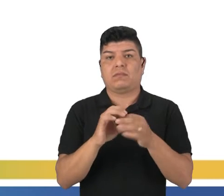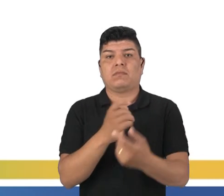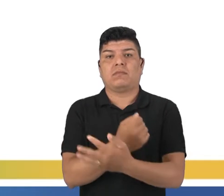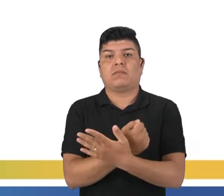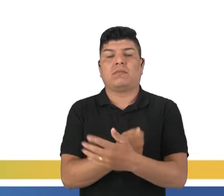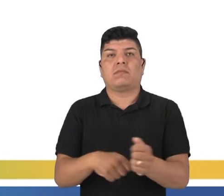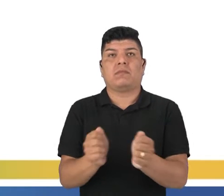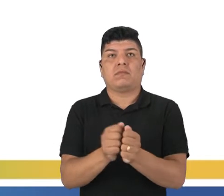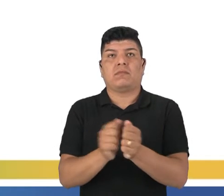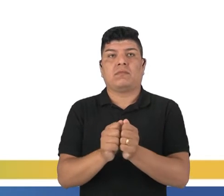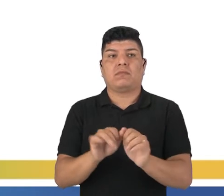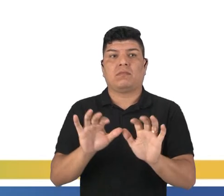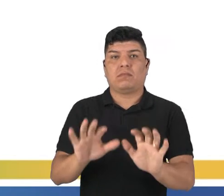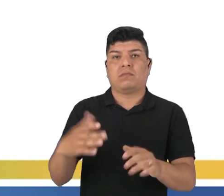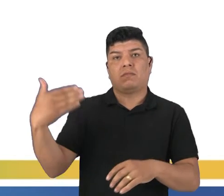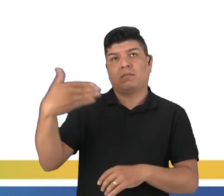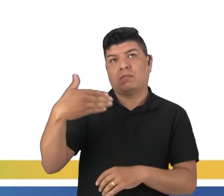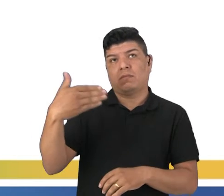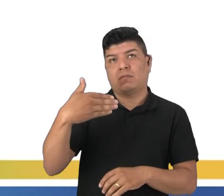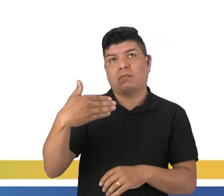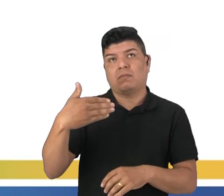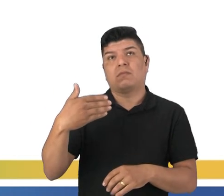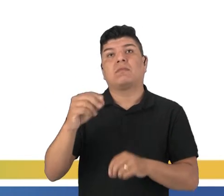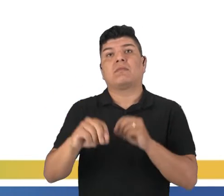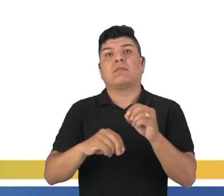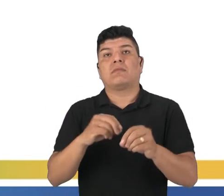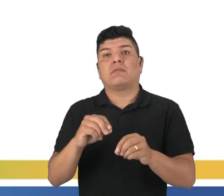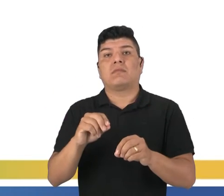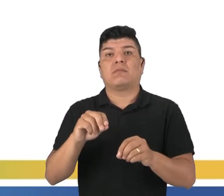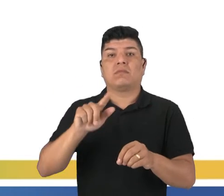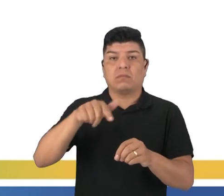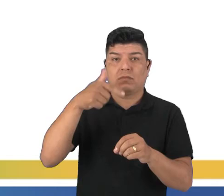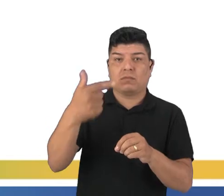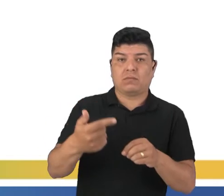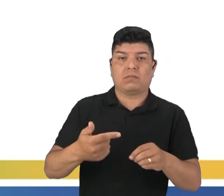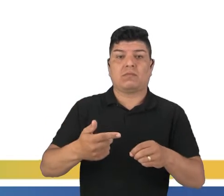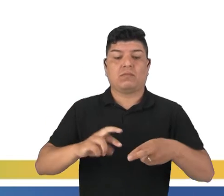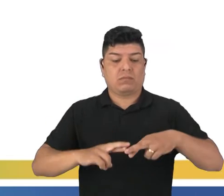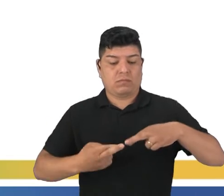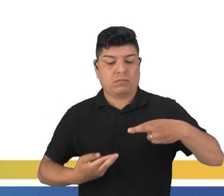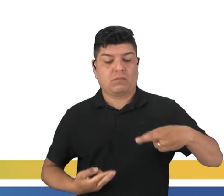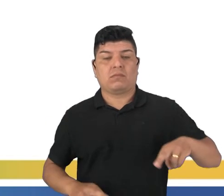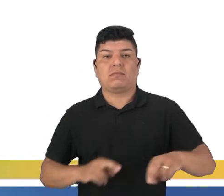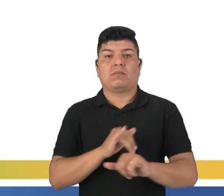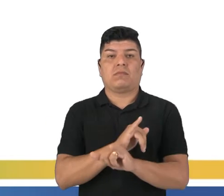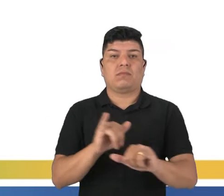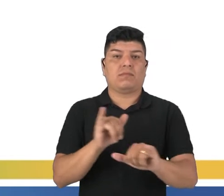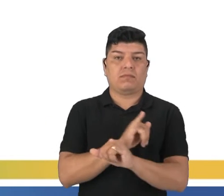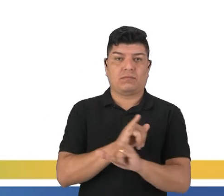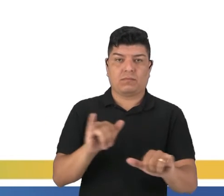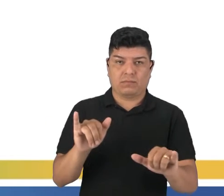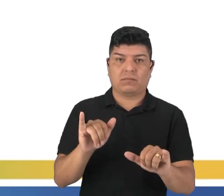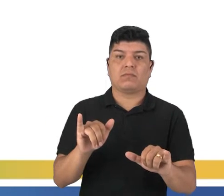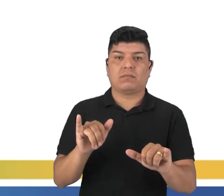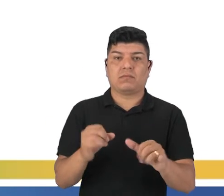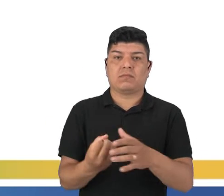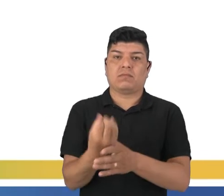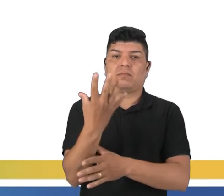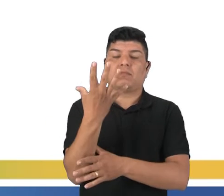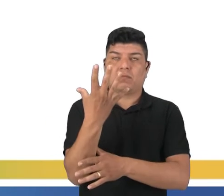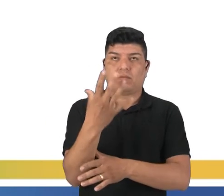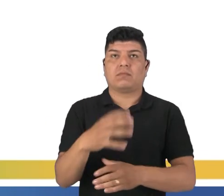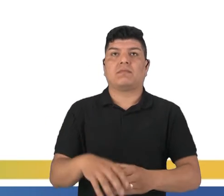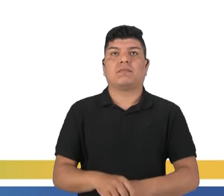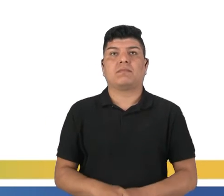aminoácidos de acordo com a sequência dos nucleotídeos do RNA mensageiro, ou seja, daquela fita de RNA mensageiro que foi